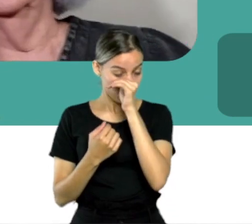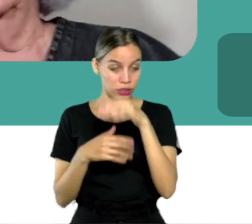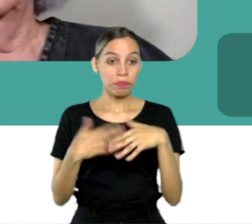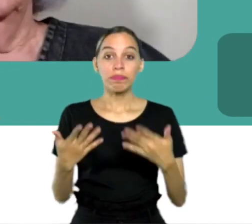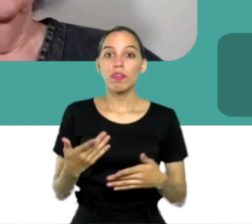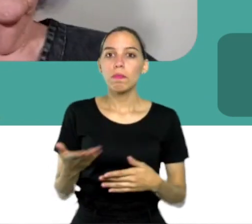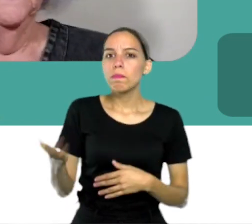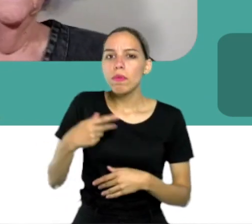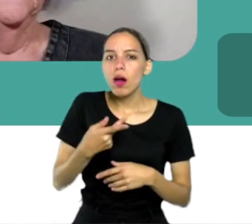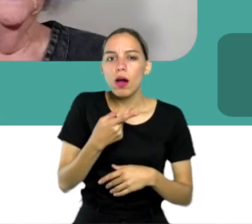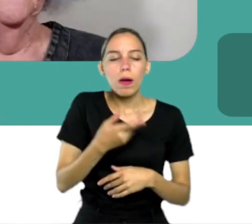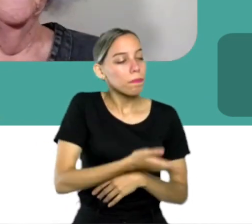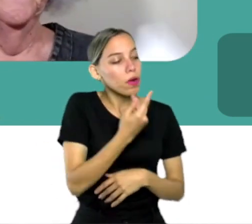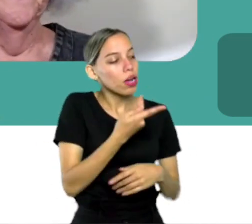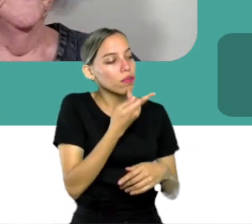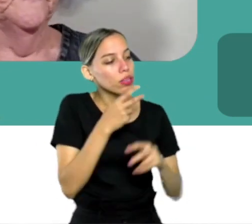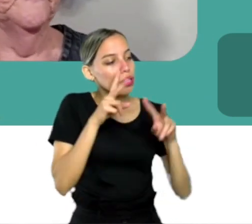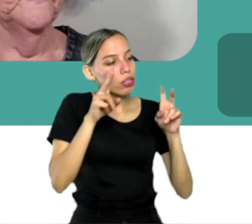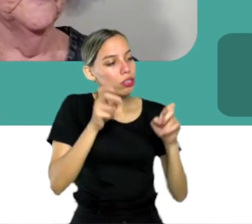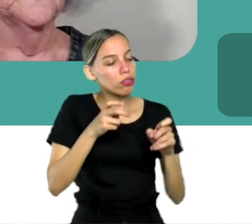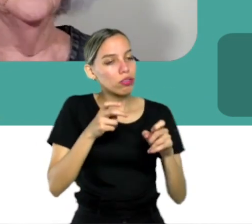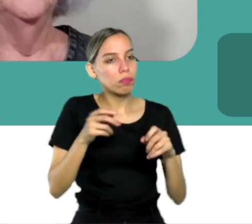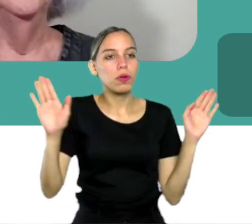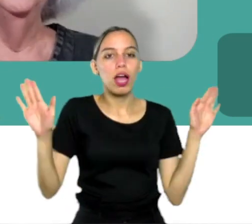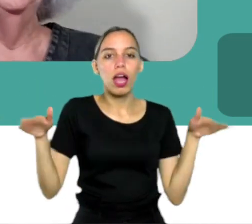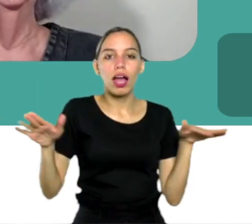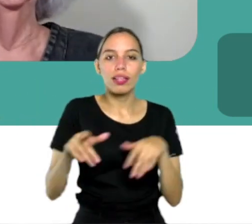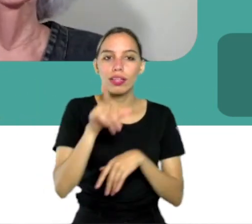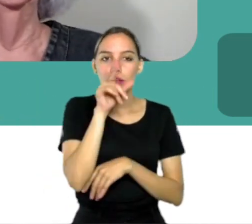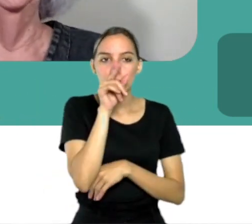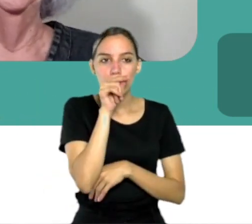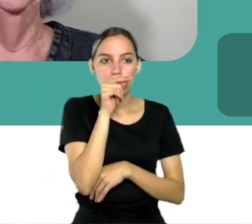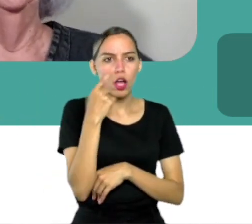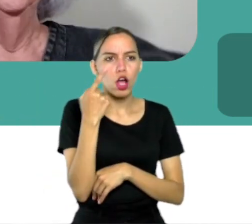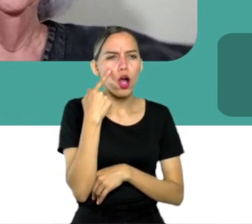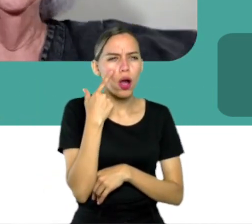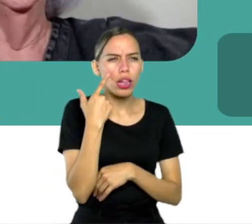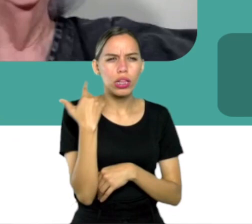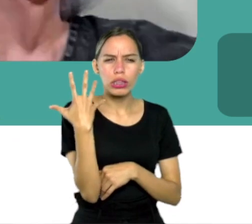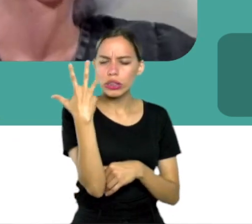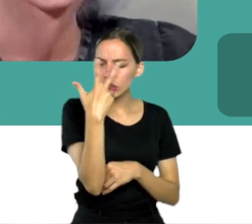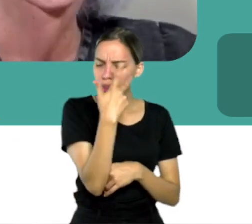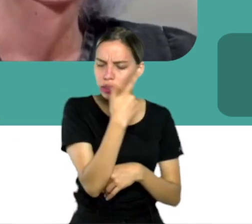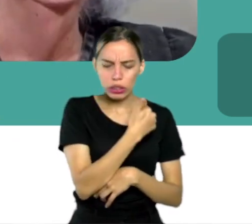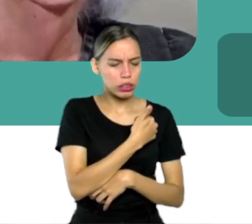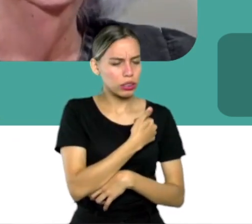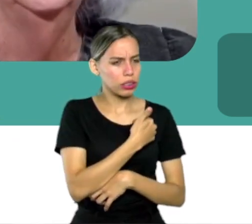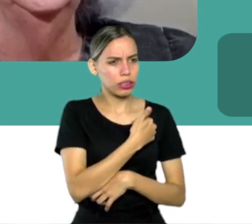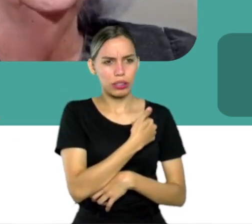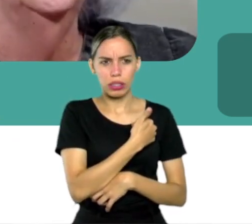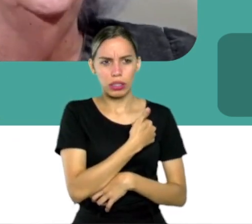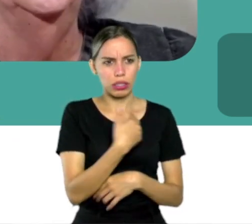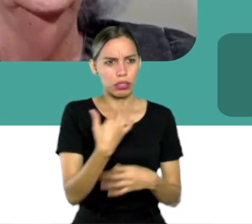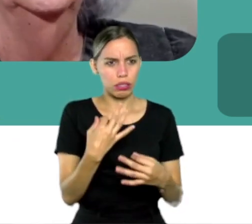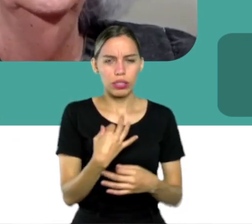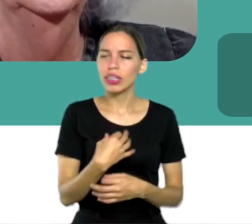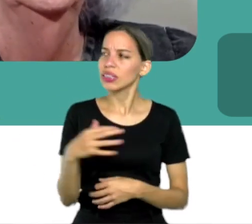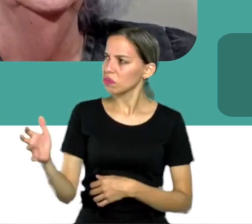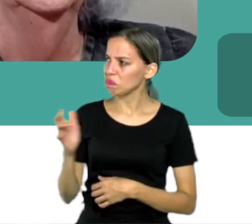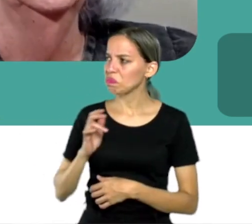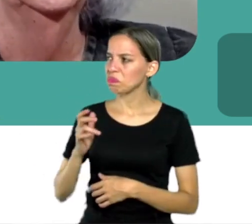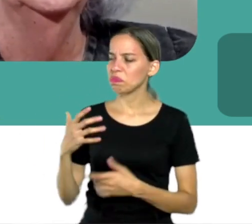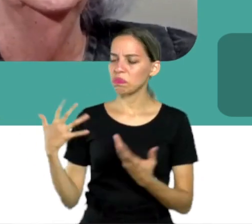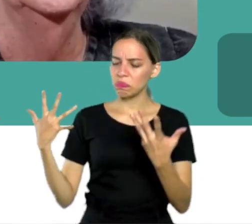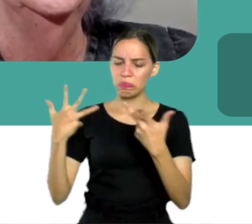essa capa, esse trabalho de colagem que assim linda, rico, né? Rico, Se